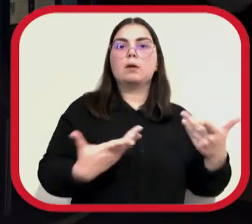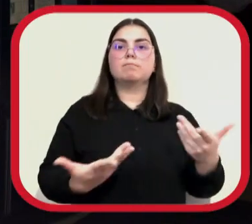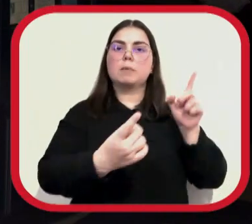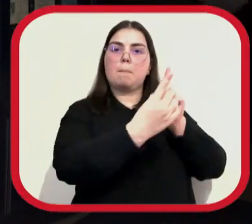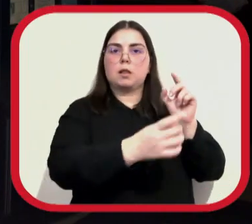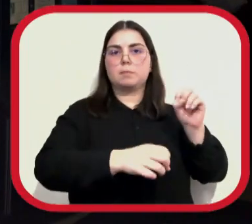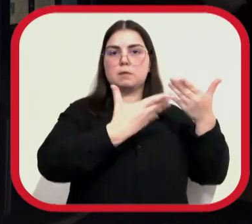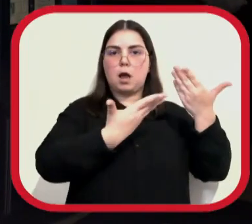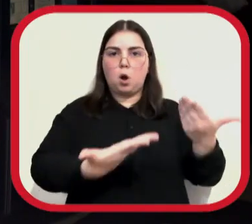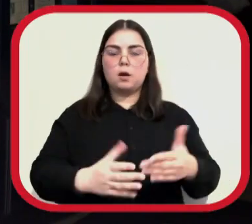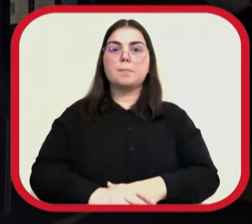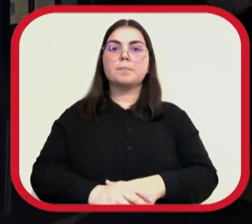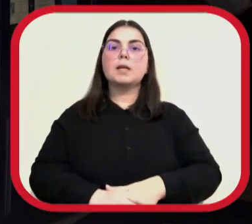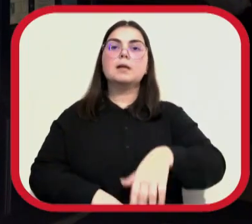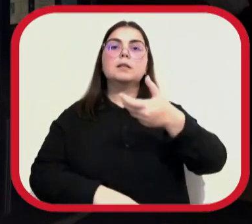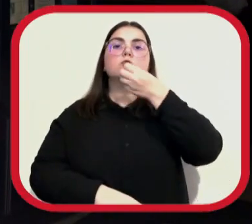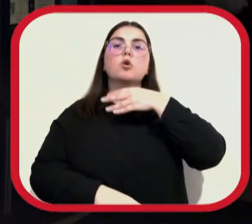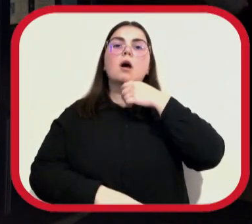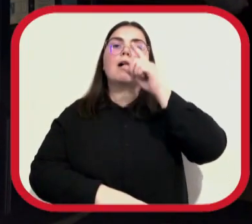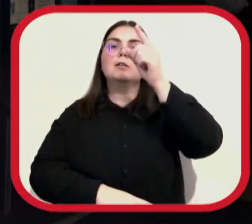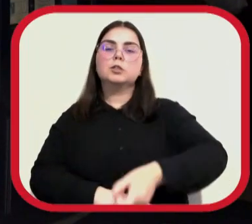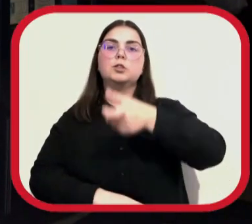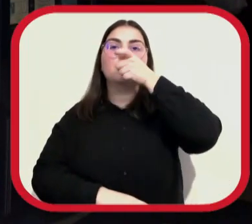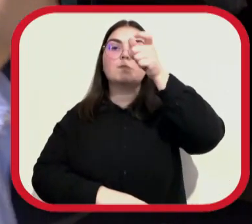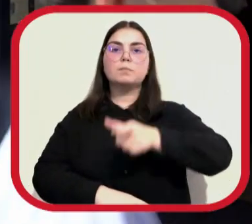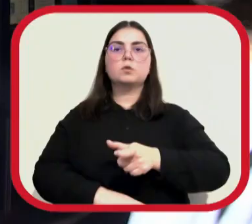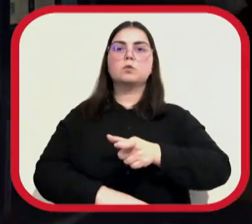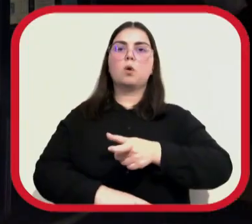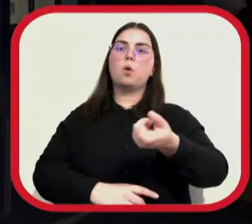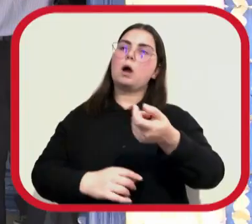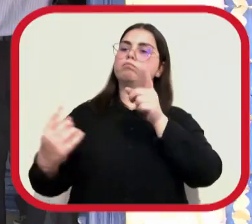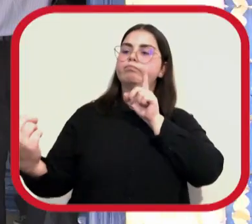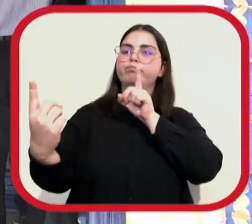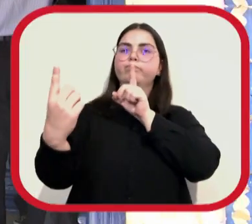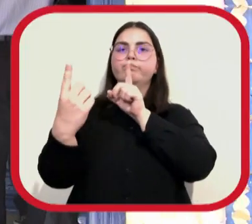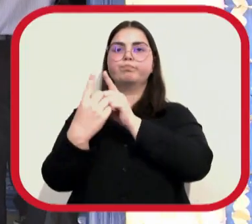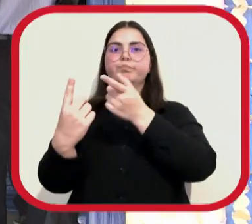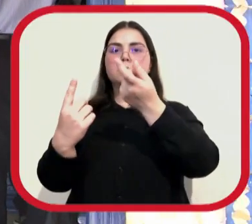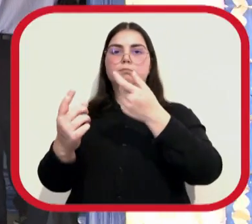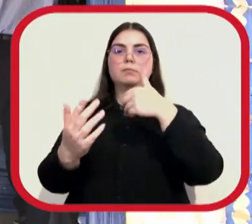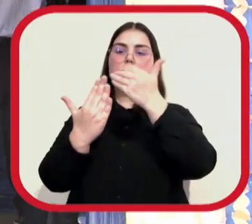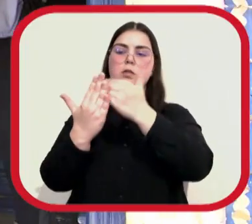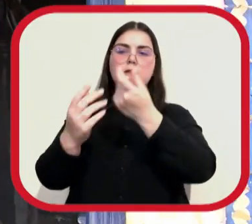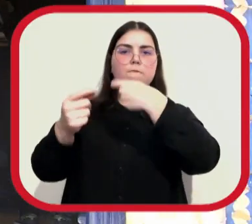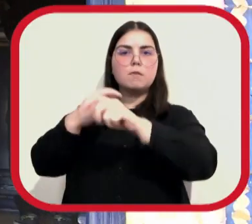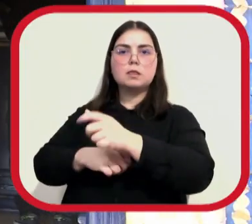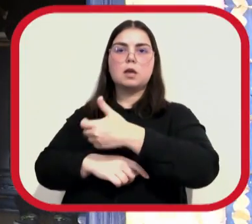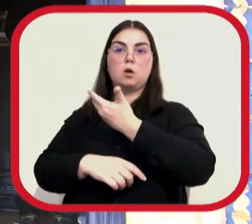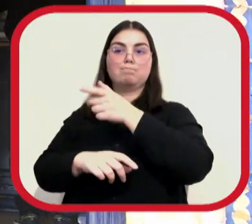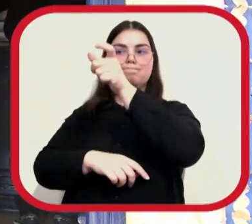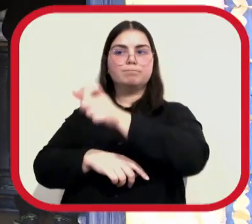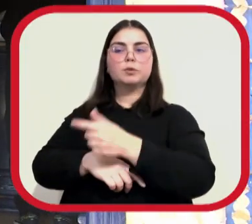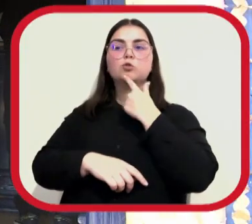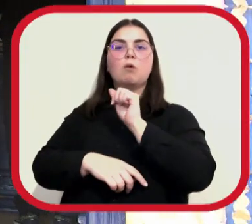nos conta é que o monge terá passado ou vendido a receita a um empresário local chamado Domingos Rafael